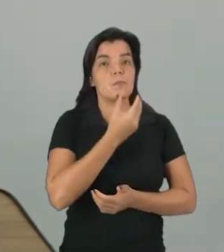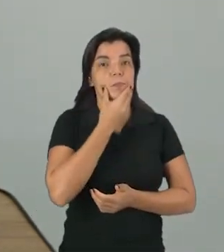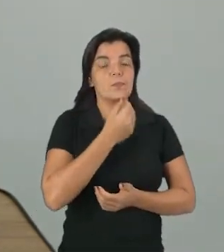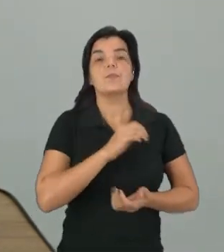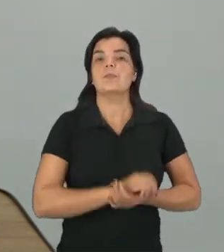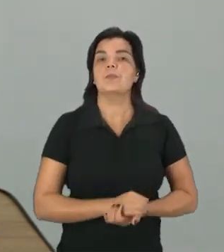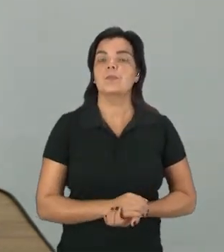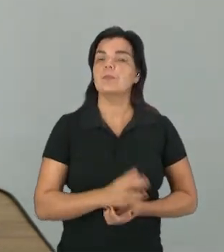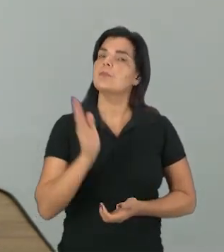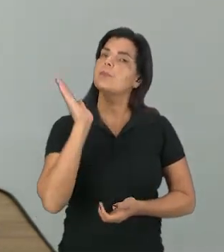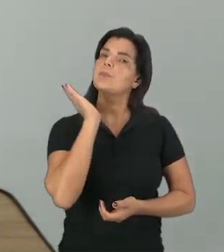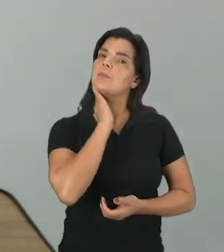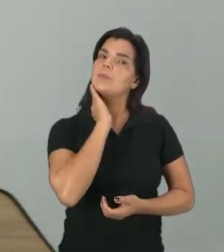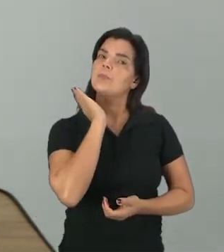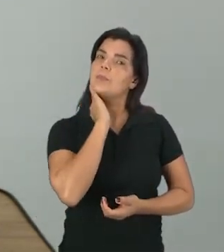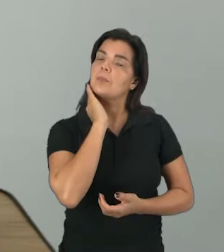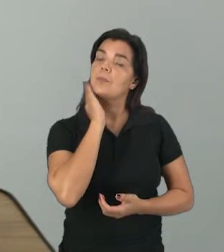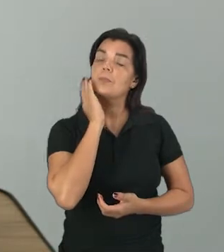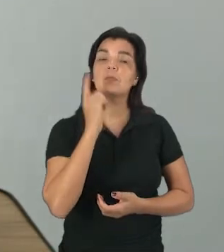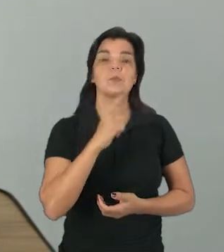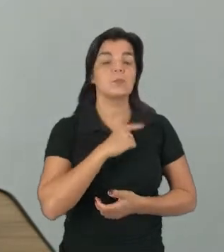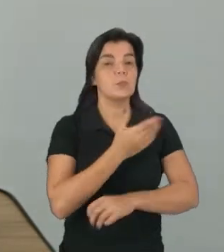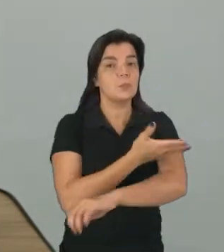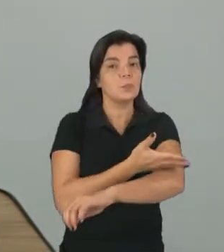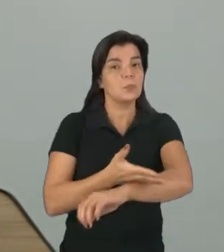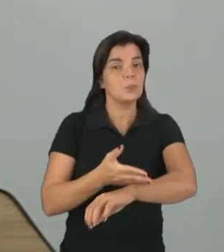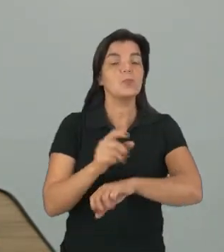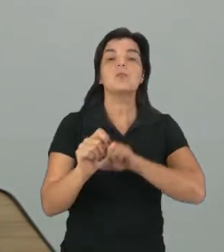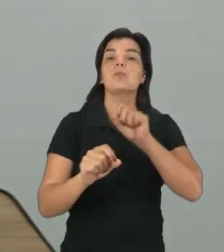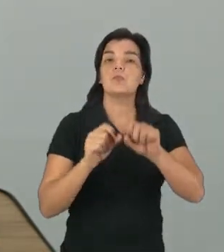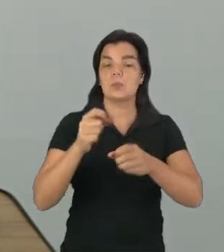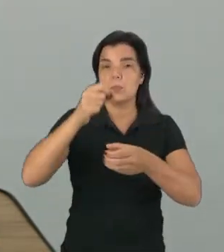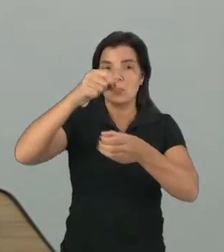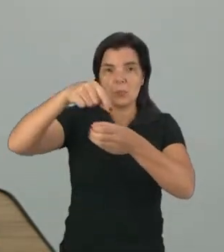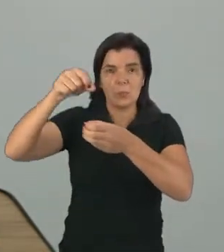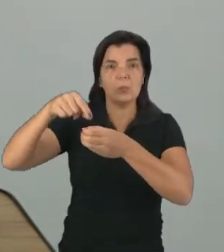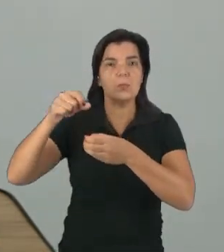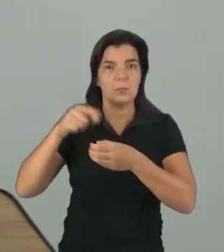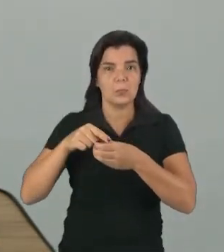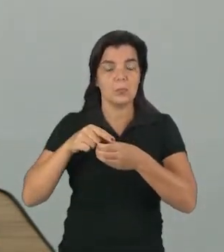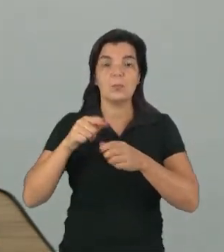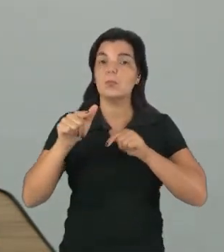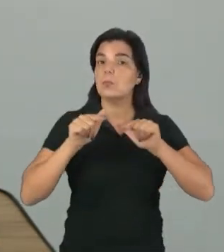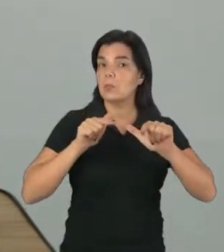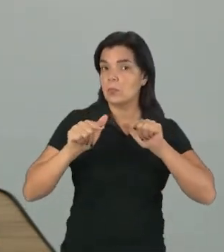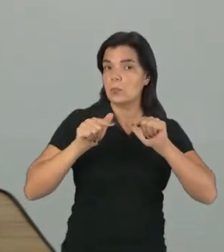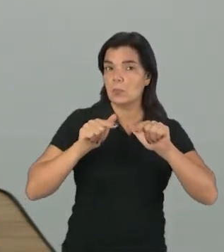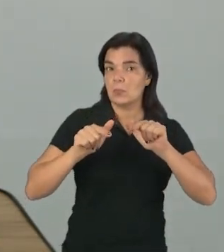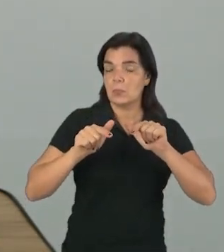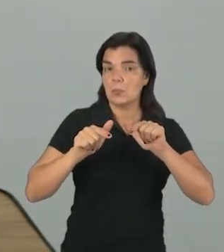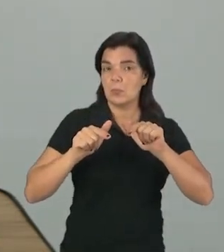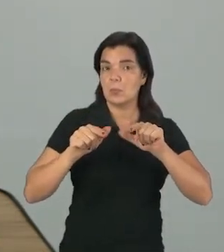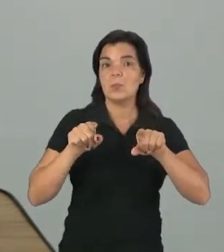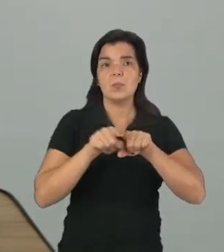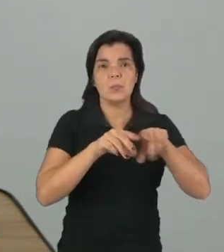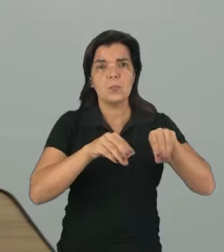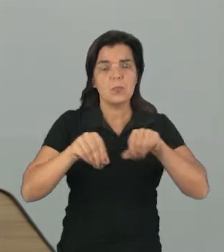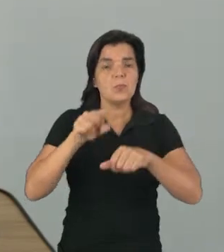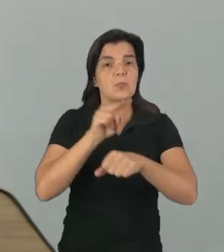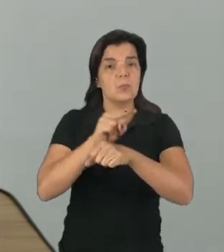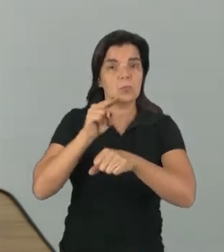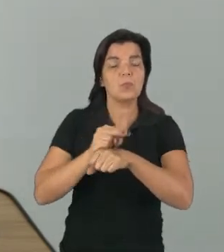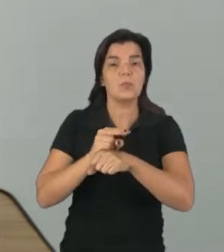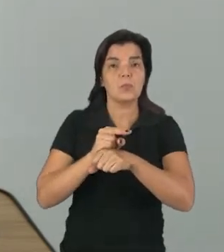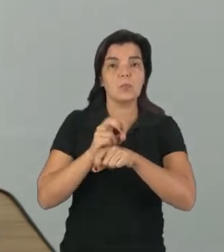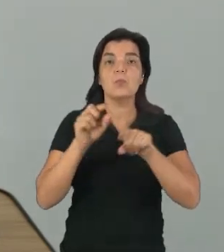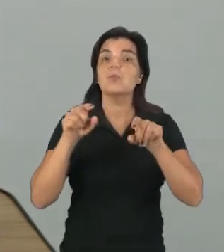era preguiçoso, ele estava tendo o costume de plantar, de trabalhar, de arar a terra, de cuidar